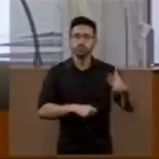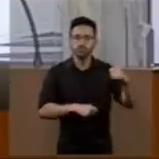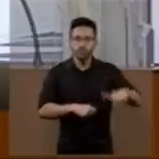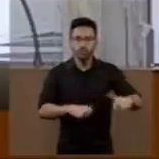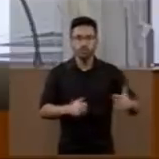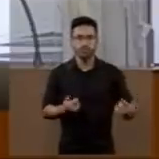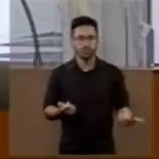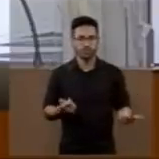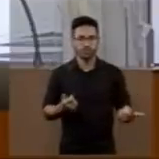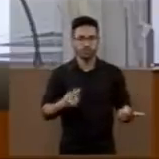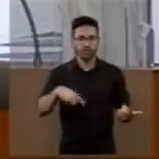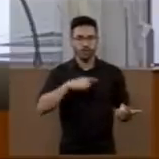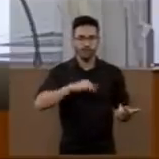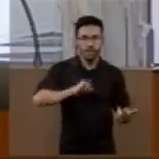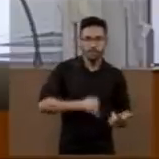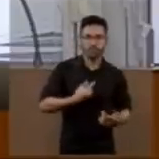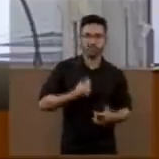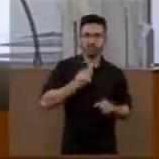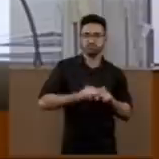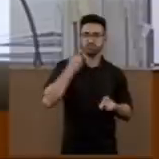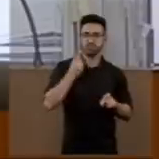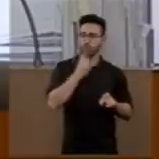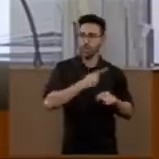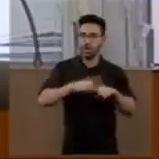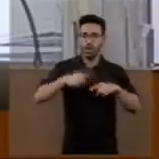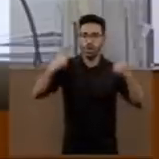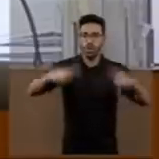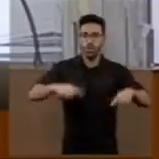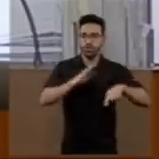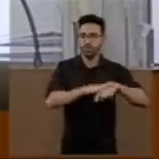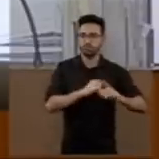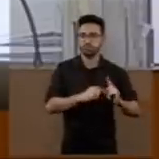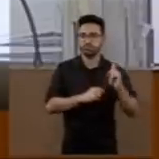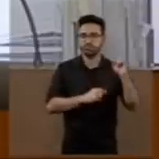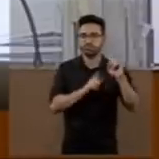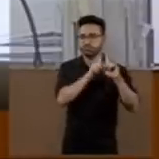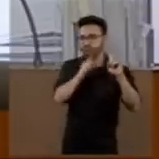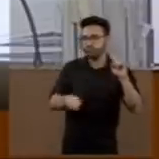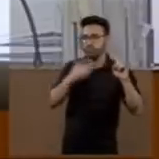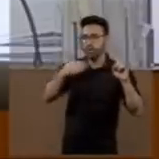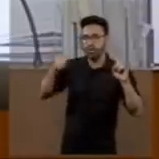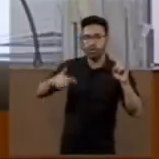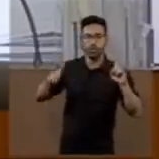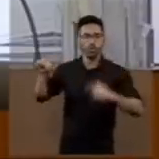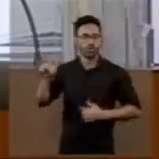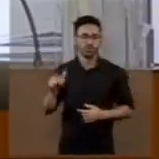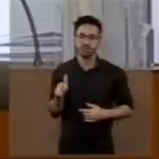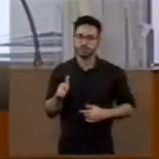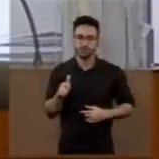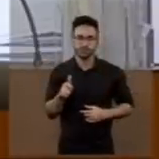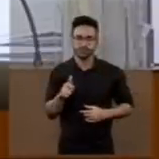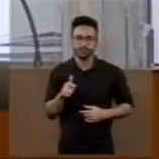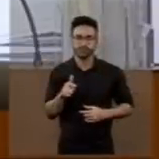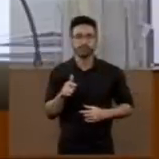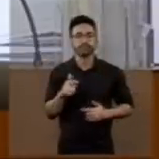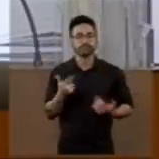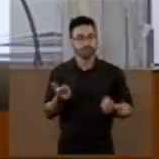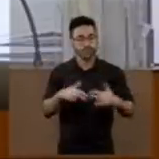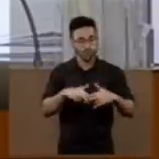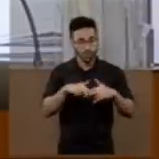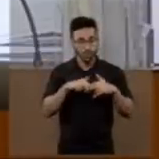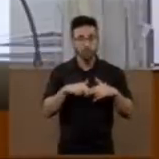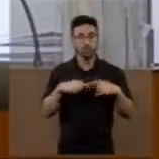sua maior vantagem concorrencial. Para ser tida como inconstitucional, a restrição ao exercício da atividade econômica deve